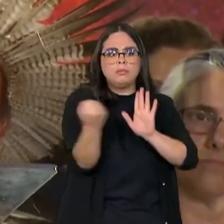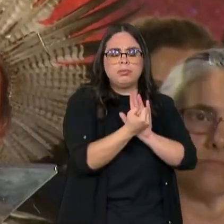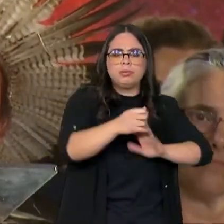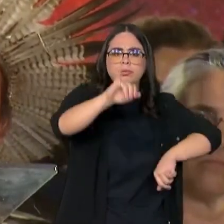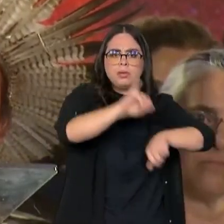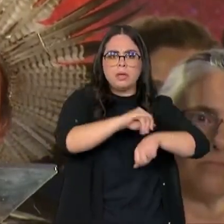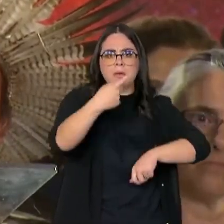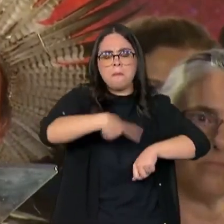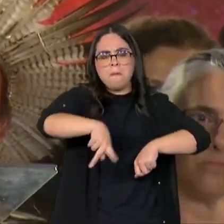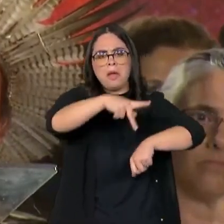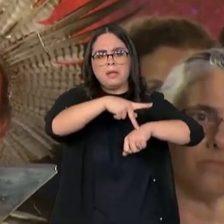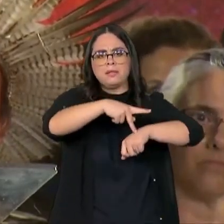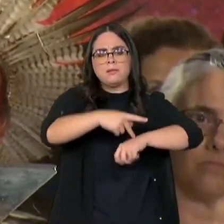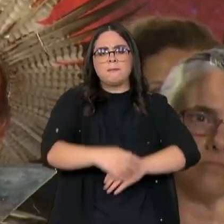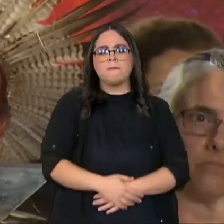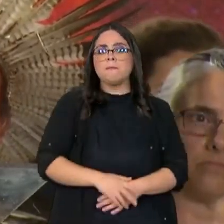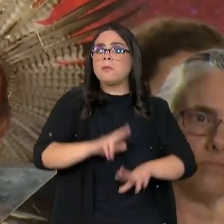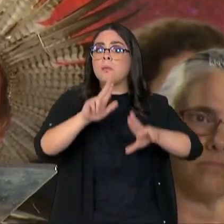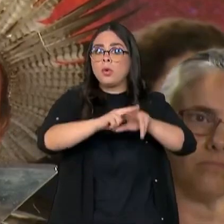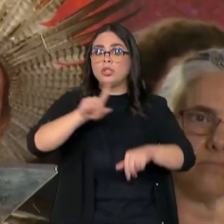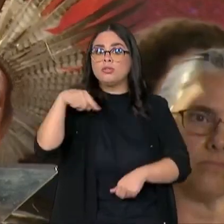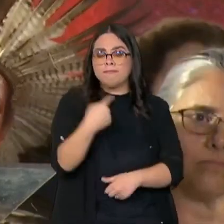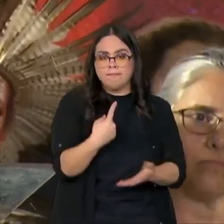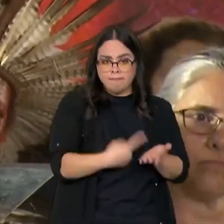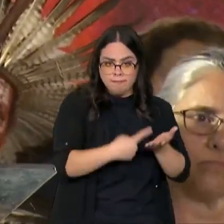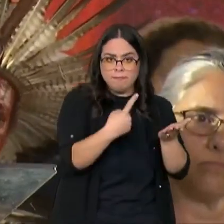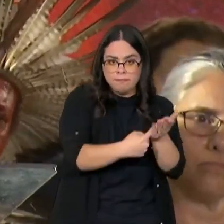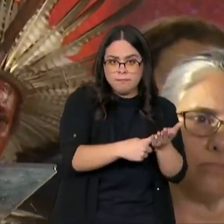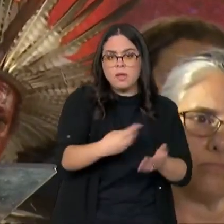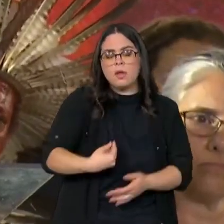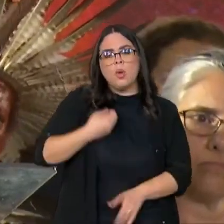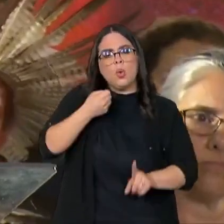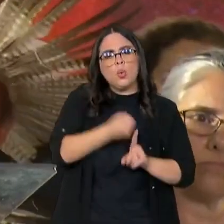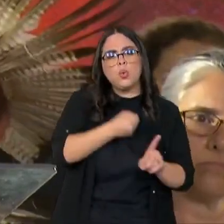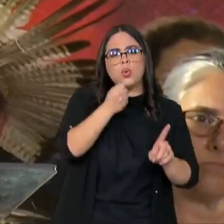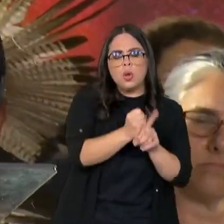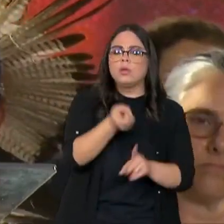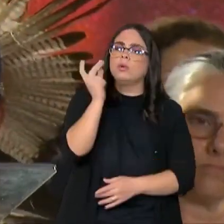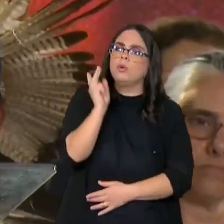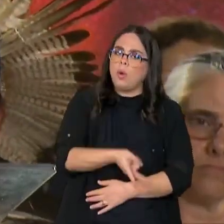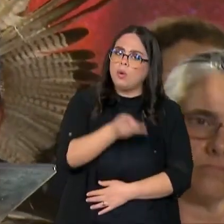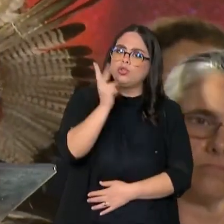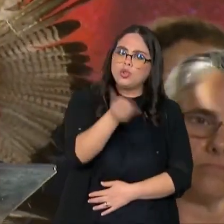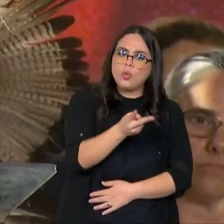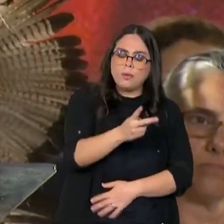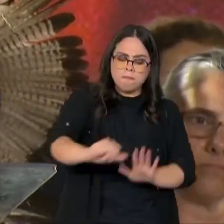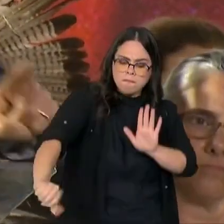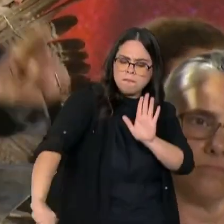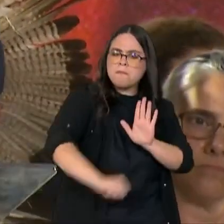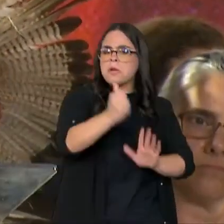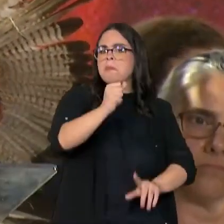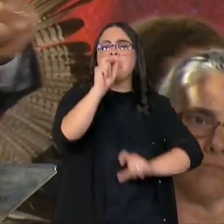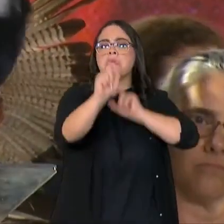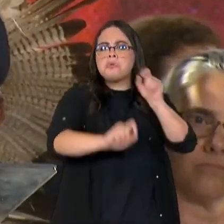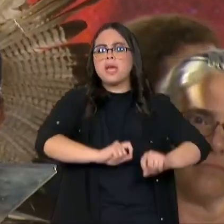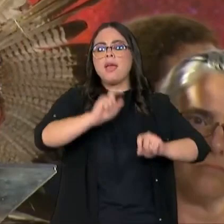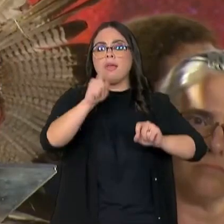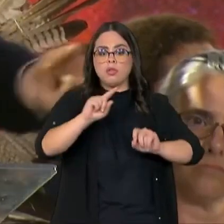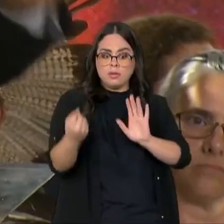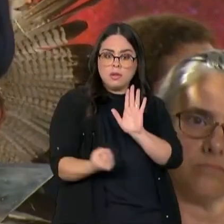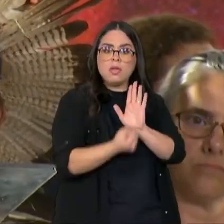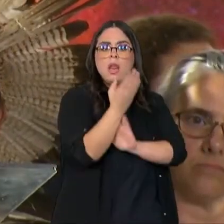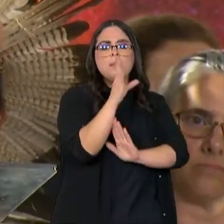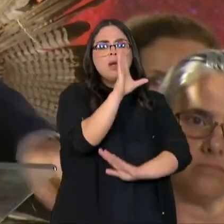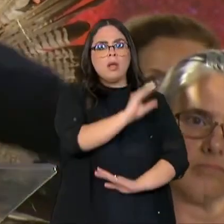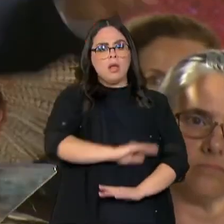desse país. Por isso, companheiros, a nossa luta continua. Pela primeira vez, nós criamos uma